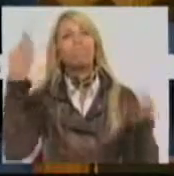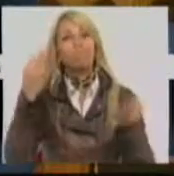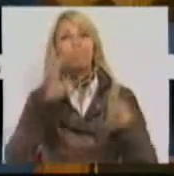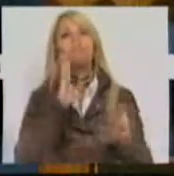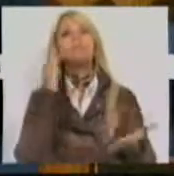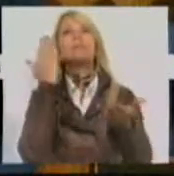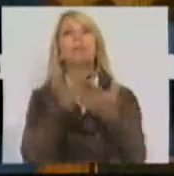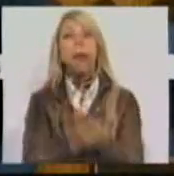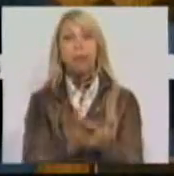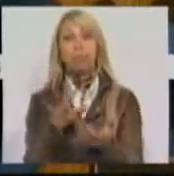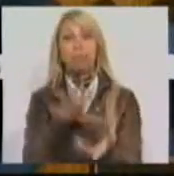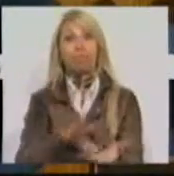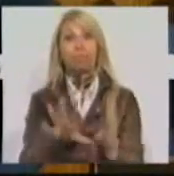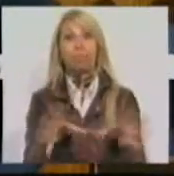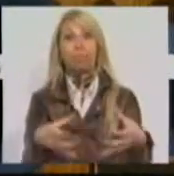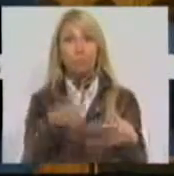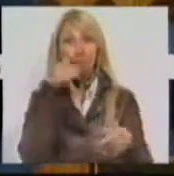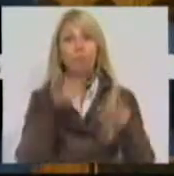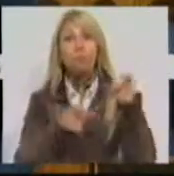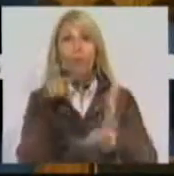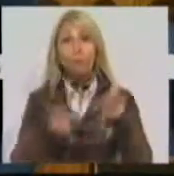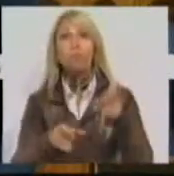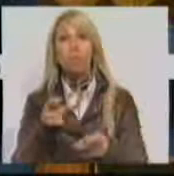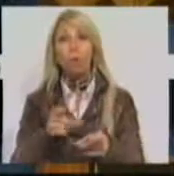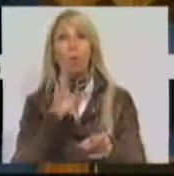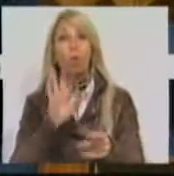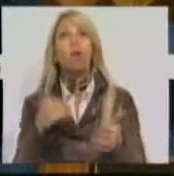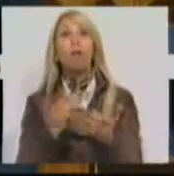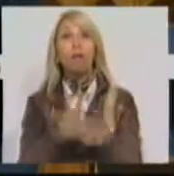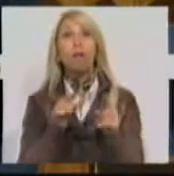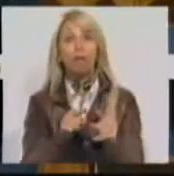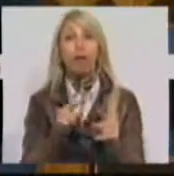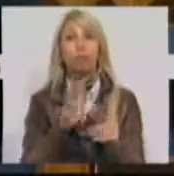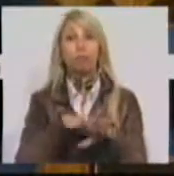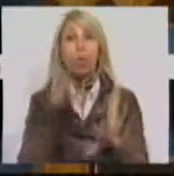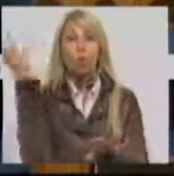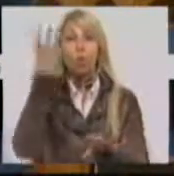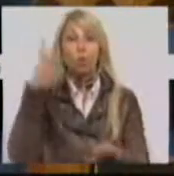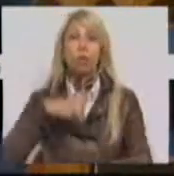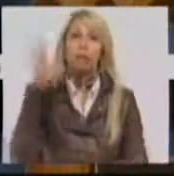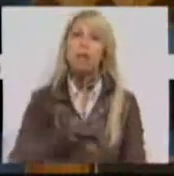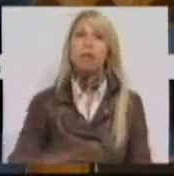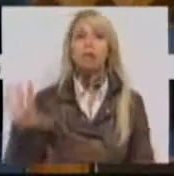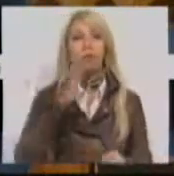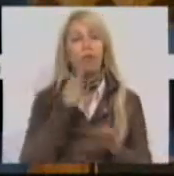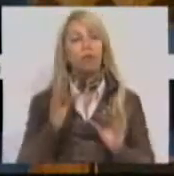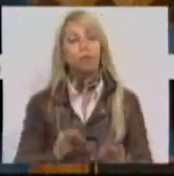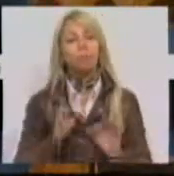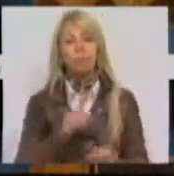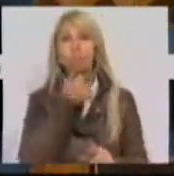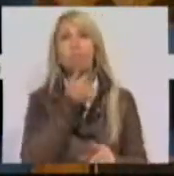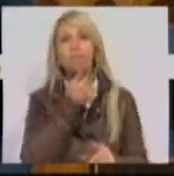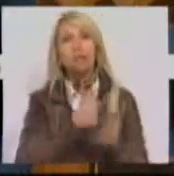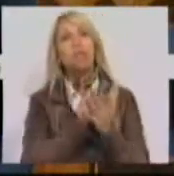provocar neste meio, nestas pessoas, o que está a provocar em relação à cultura nacional e tomar, sim, medidas